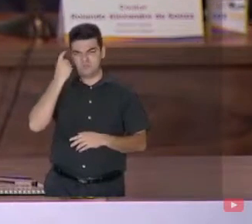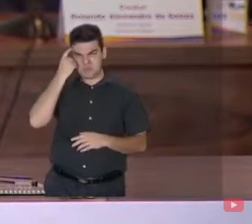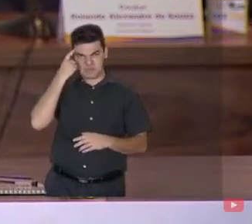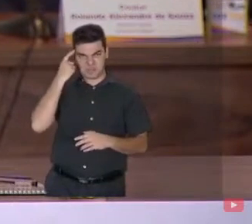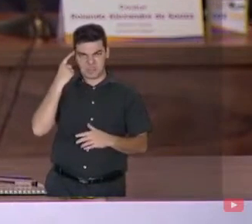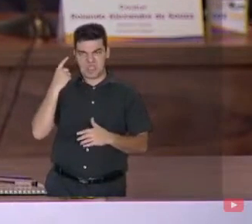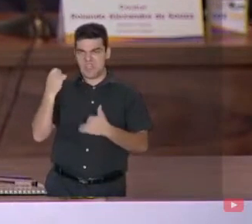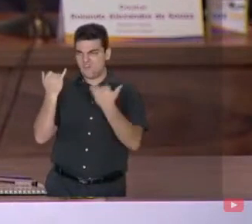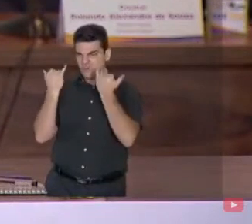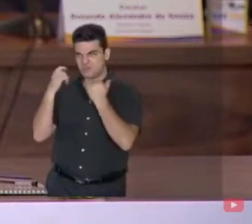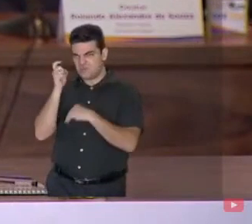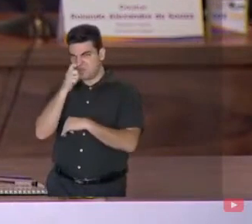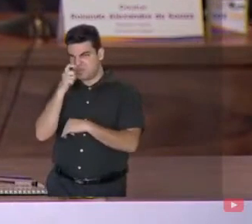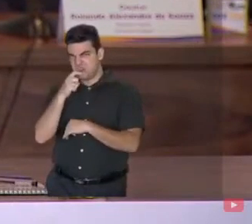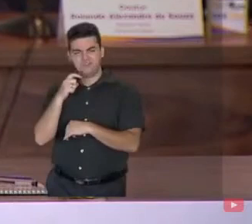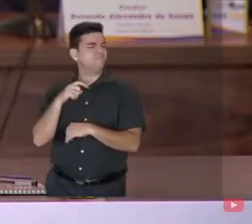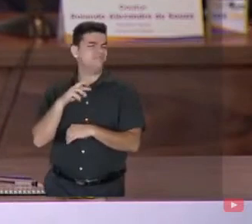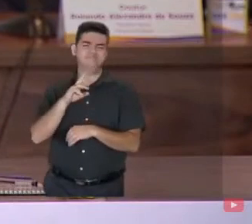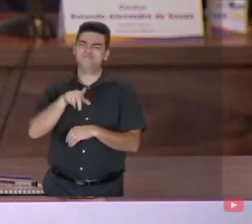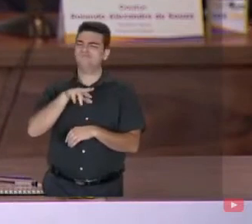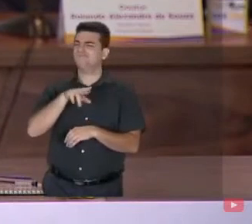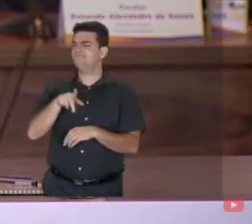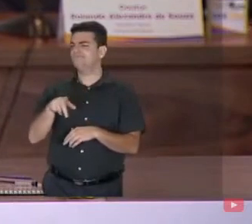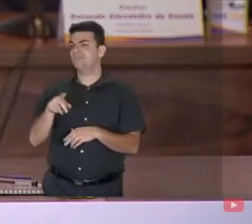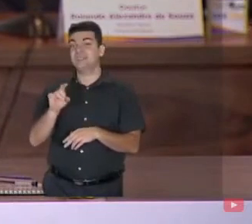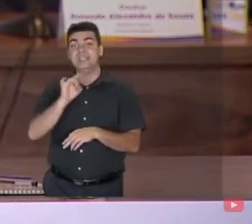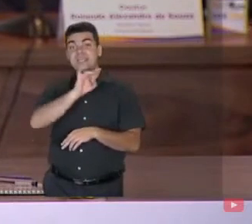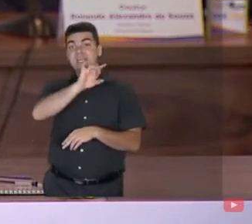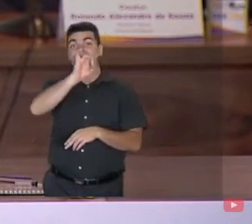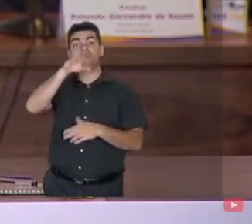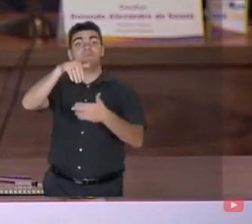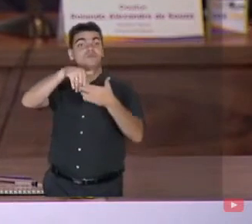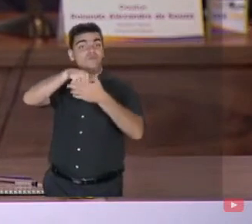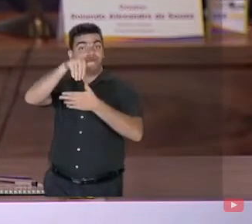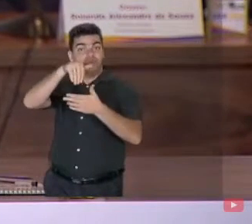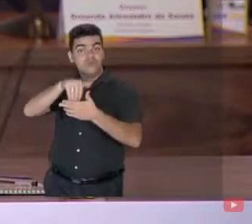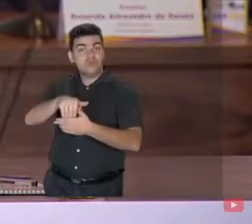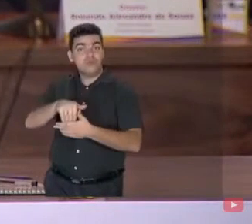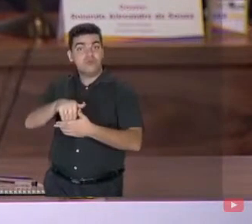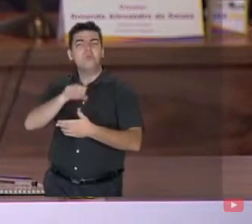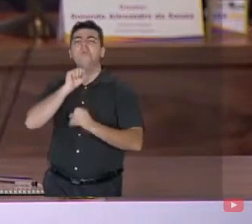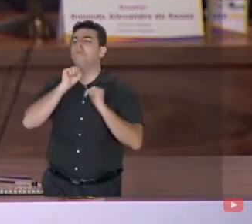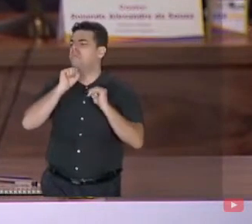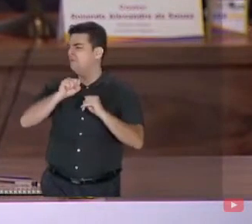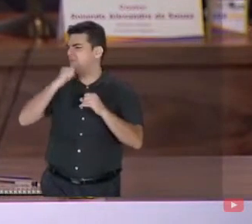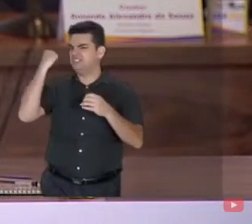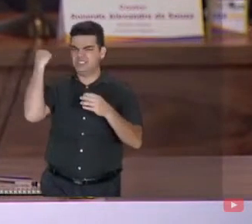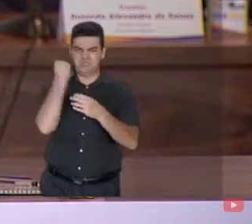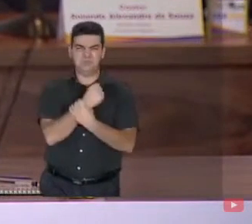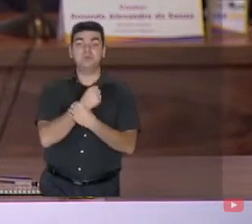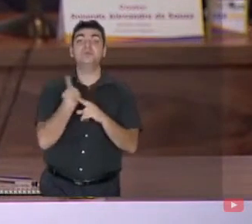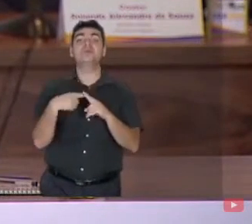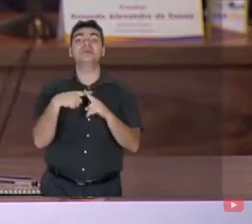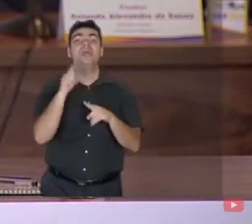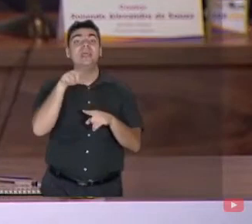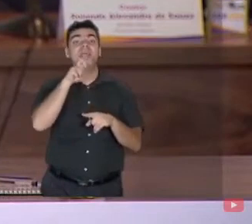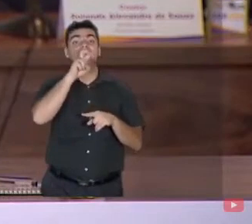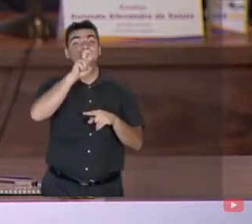da integridade dos dados. A soberania popular, que foi às urnas em